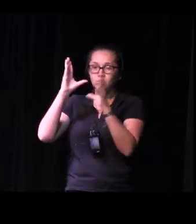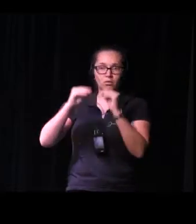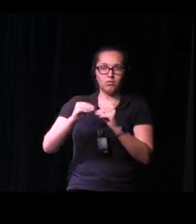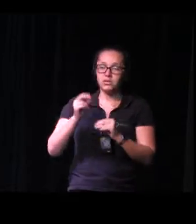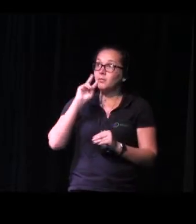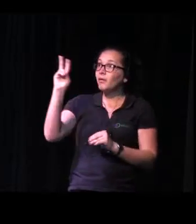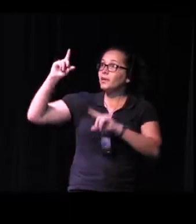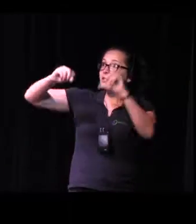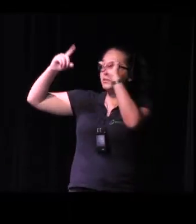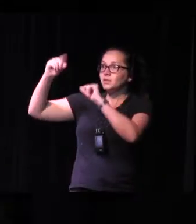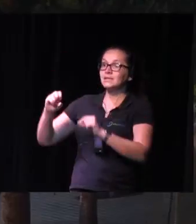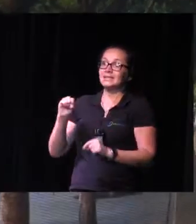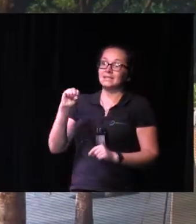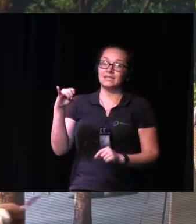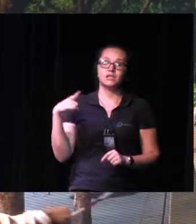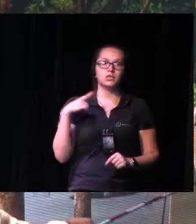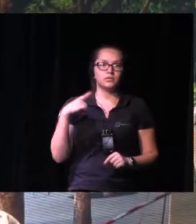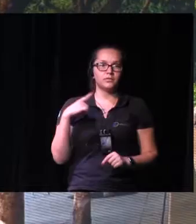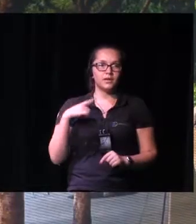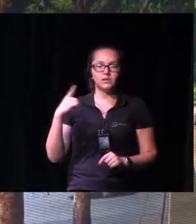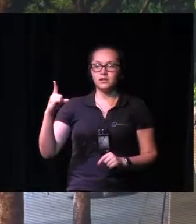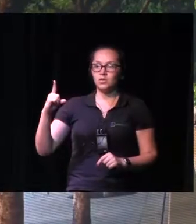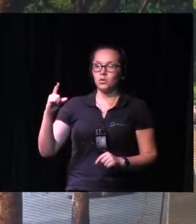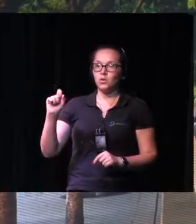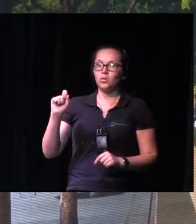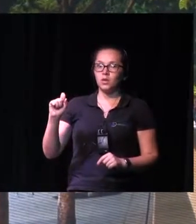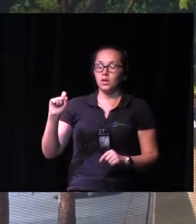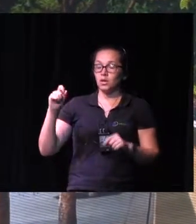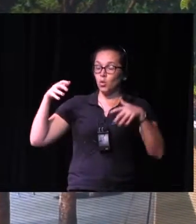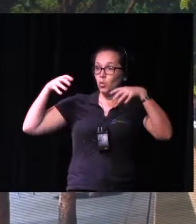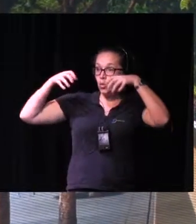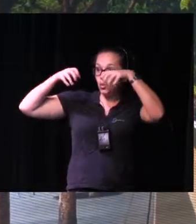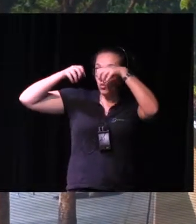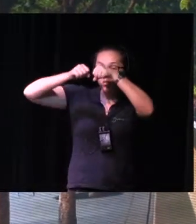Ninguém ia à noite para ver as estrelas se houvesse